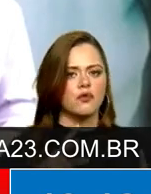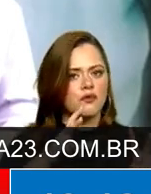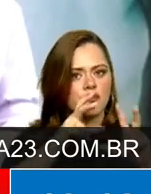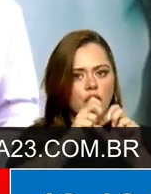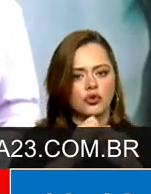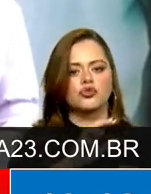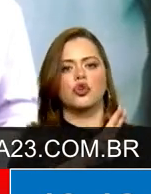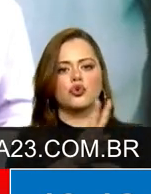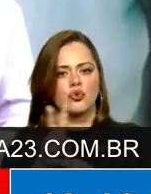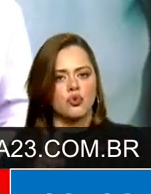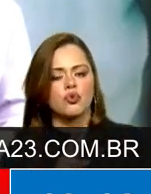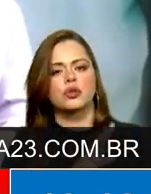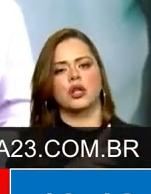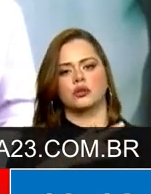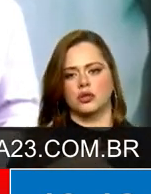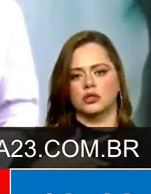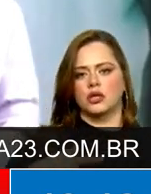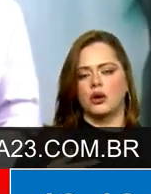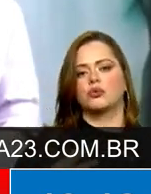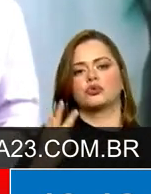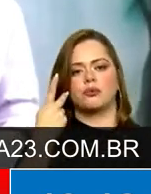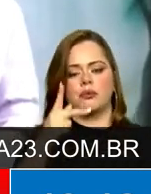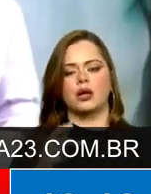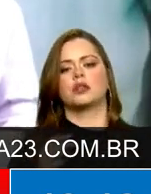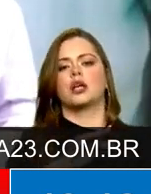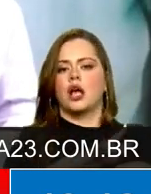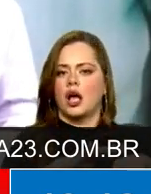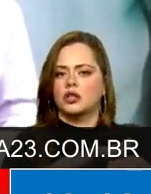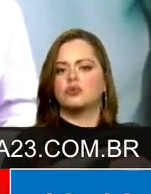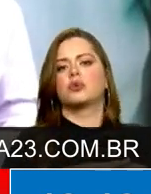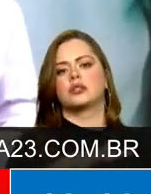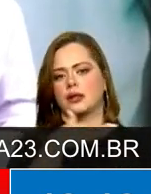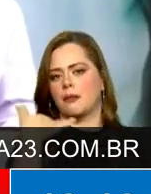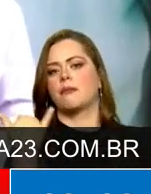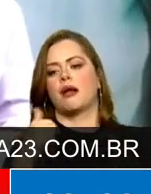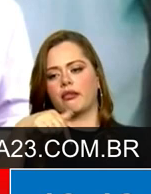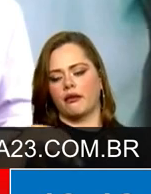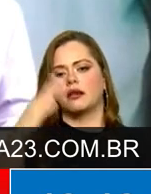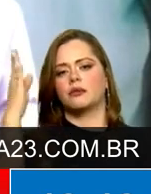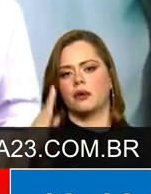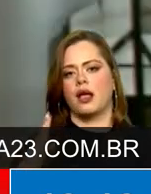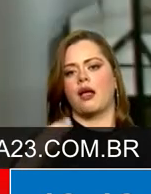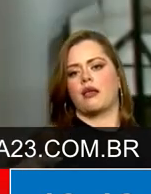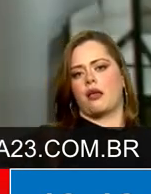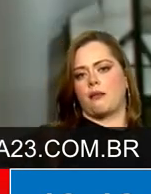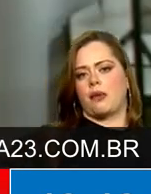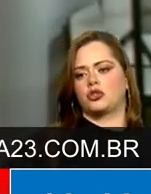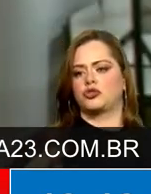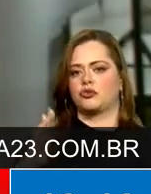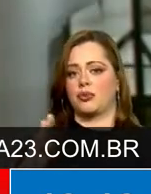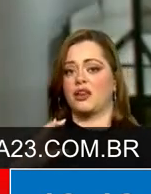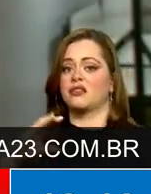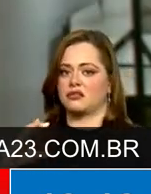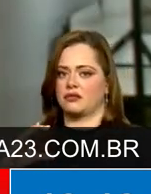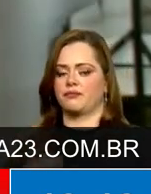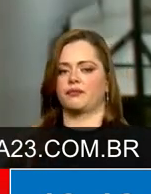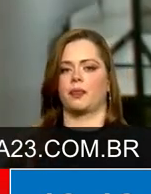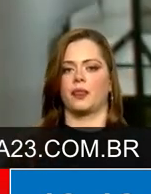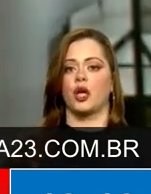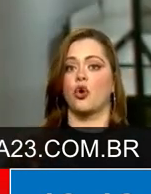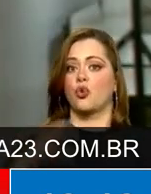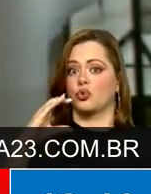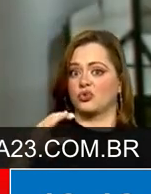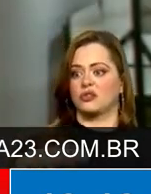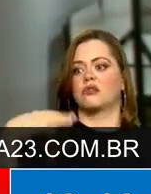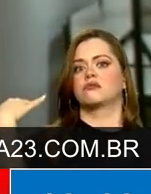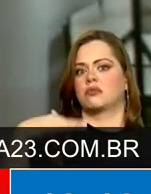prevenção nessas formas de transmissão das duas doenças que mais matam no Brasil, né, hepatite B e C. O tipo C é o mais grave entre